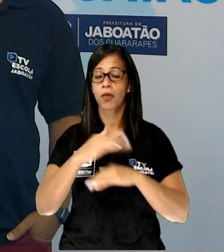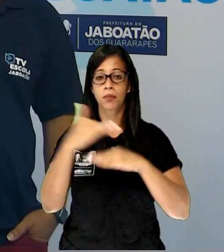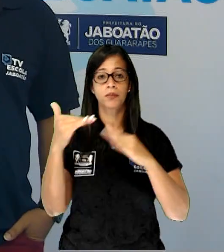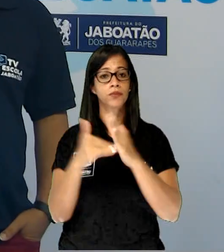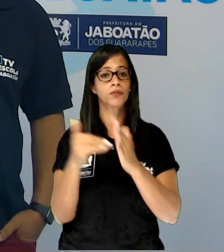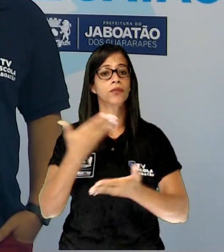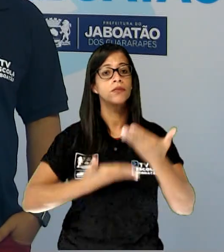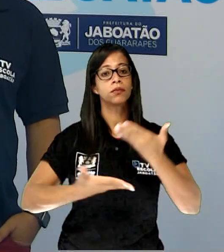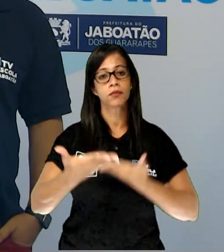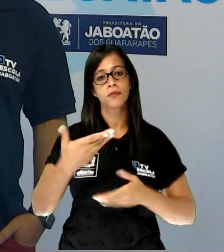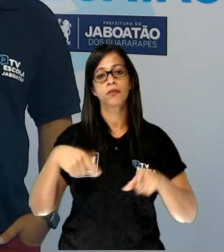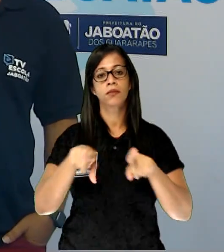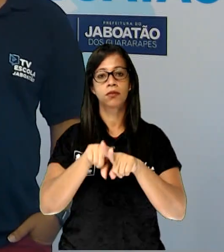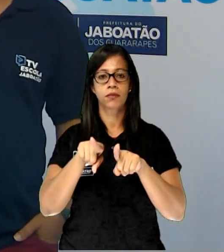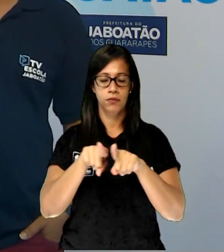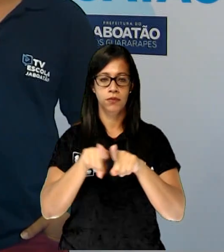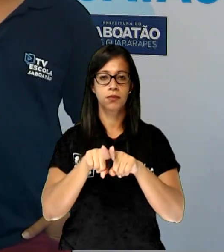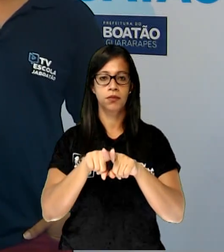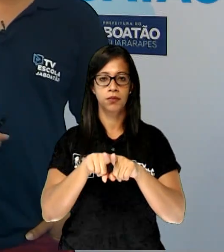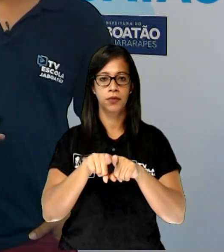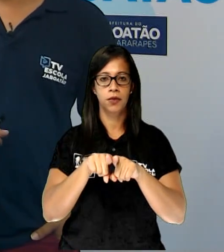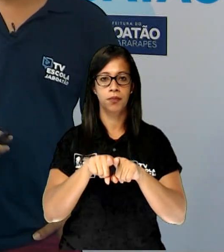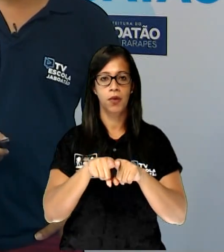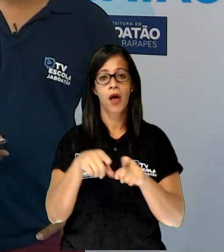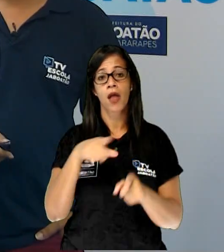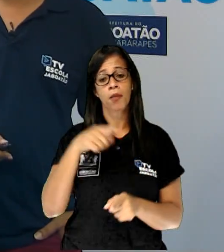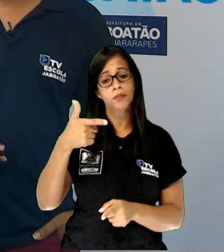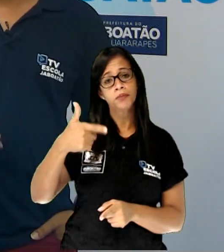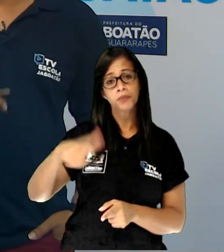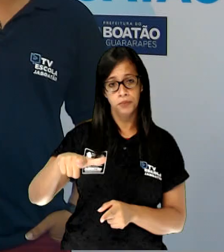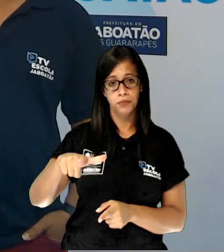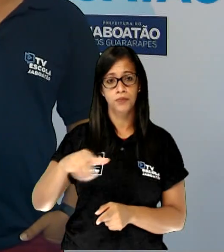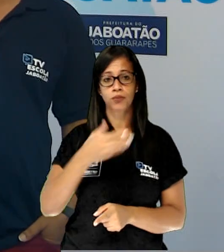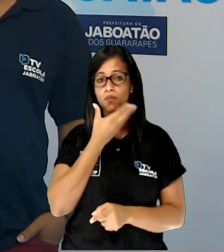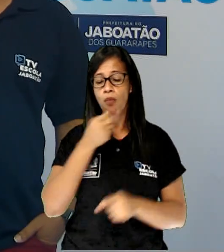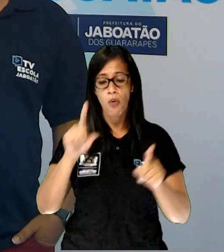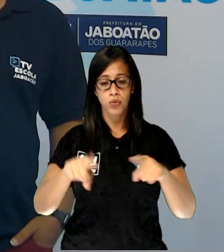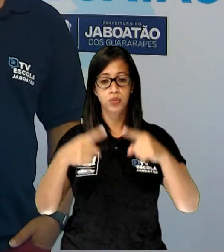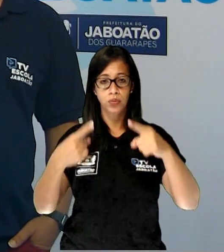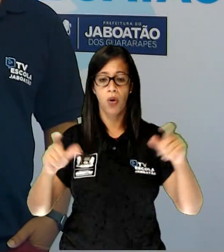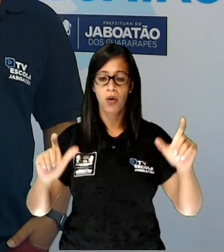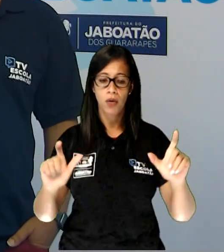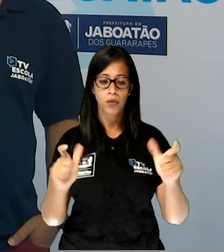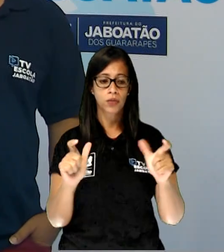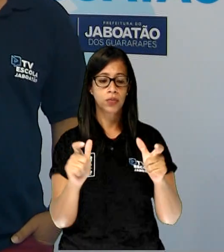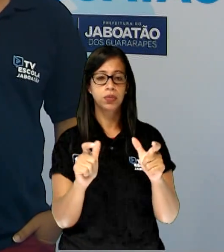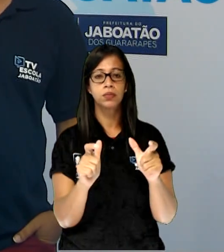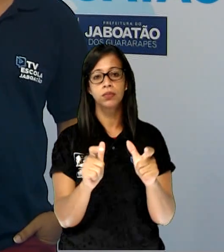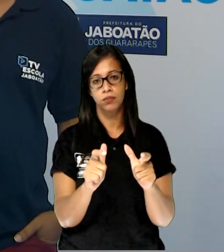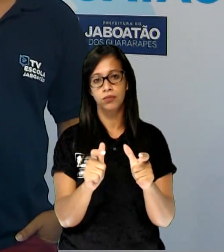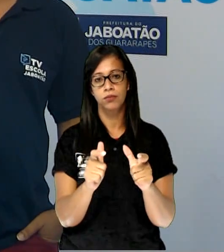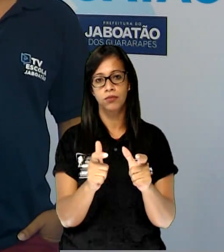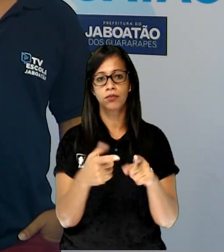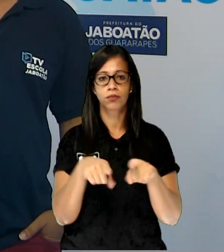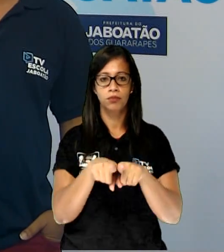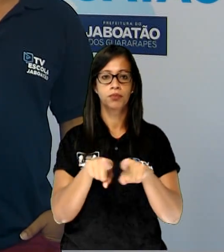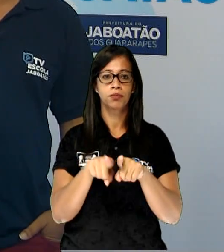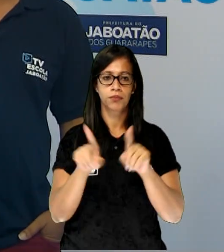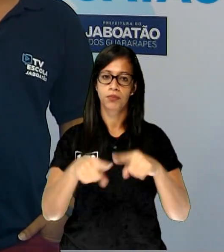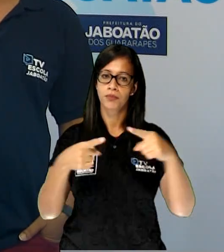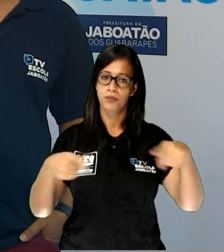outros compositores que reduzem a quantidade de músicos e de instrumentos, né, da orquestra.